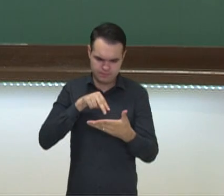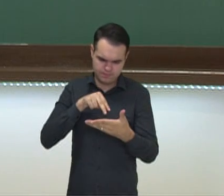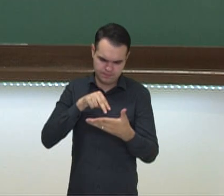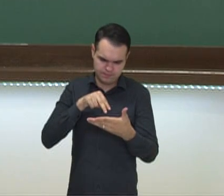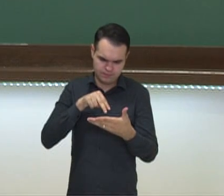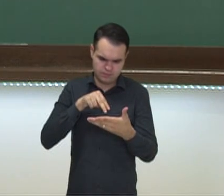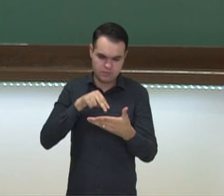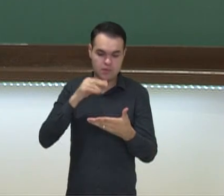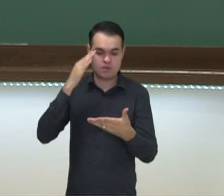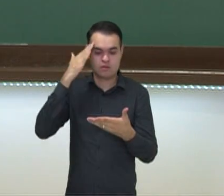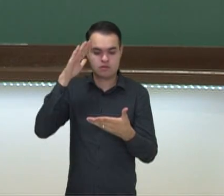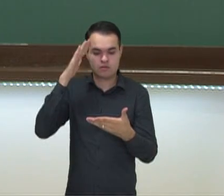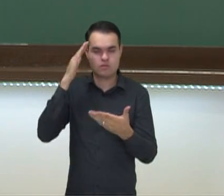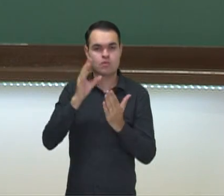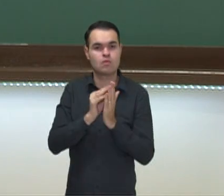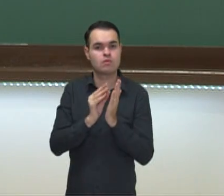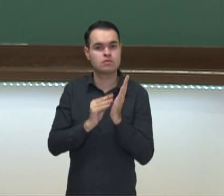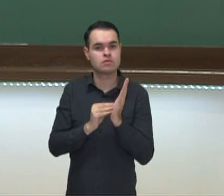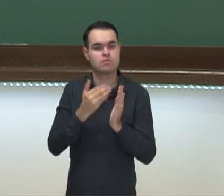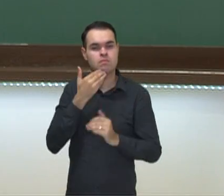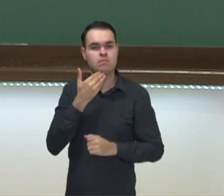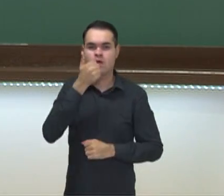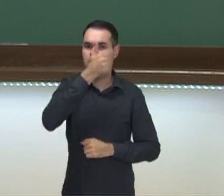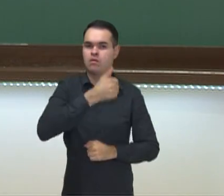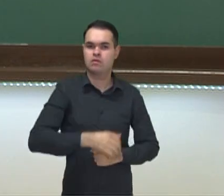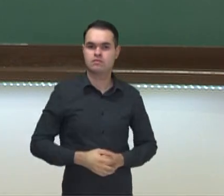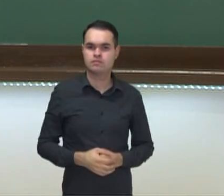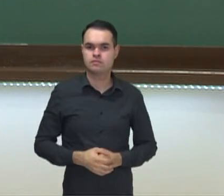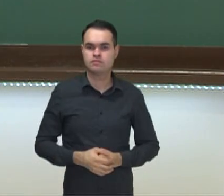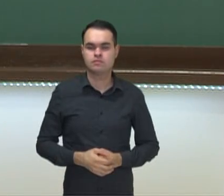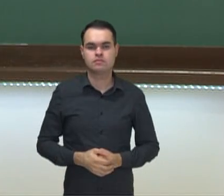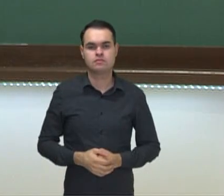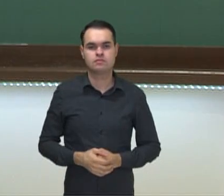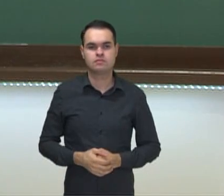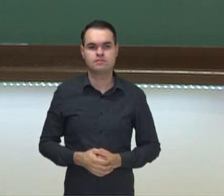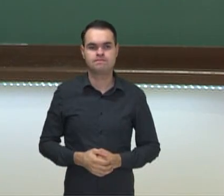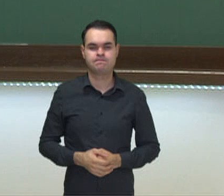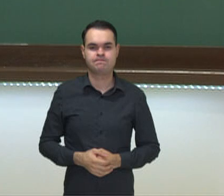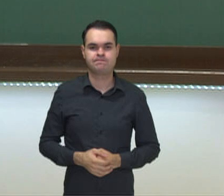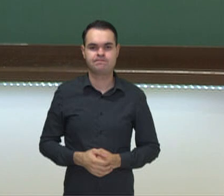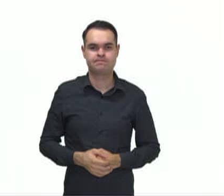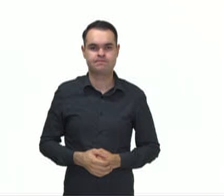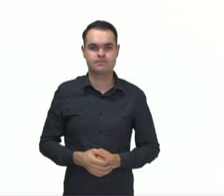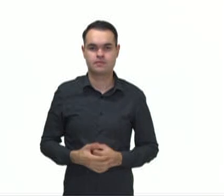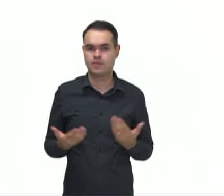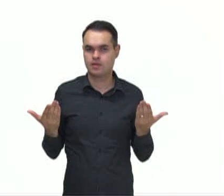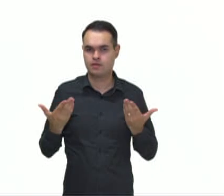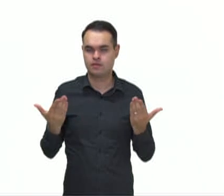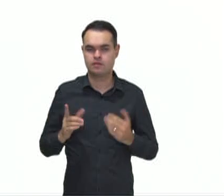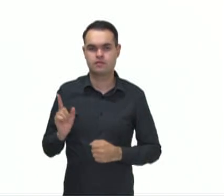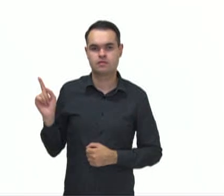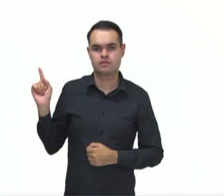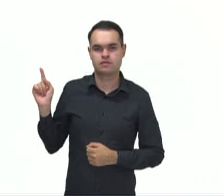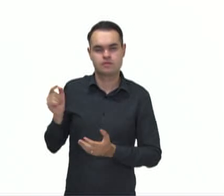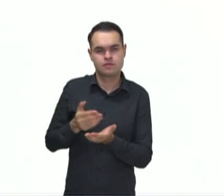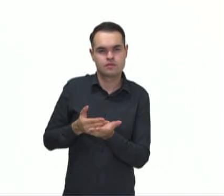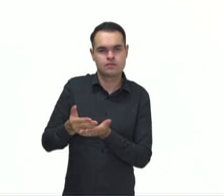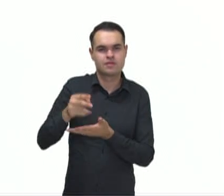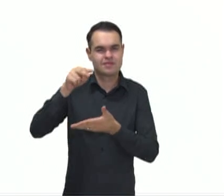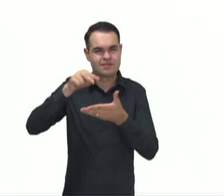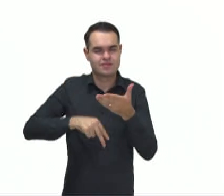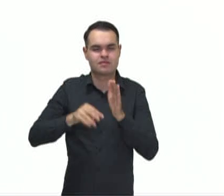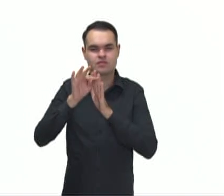conteúdo de uma forma melhor, né? Agora vejamos, neste momento vamos iniciar a leitura